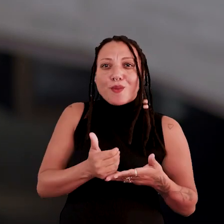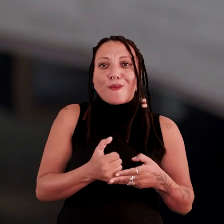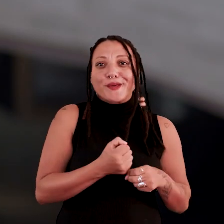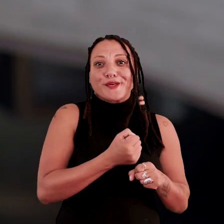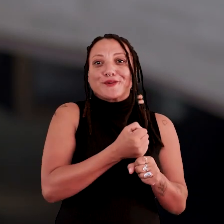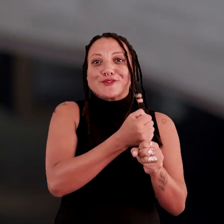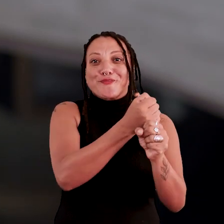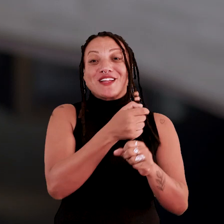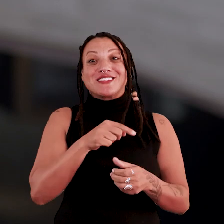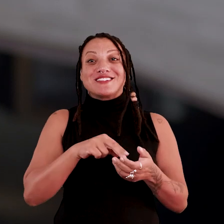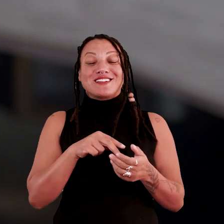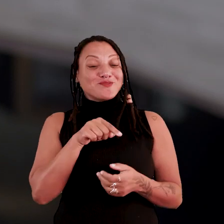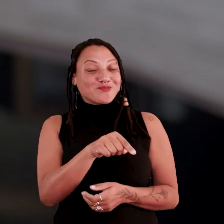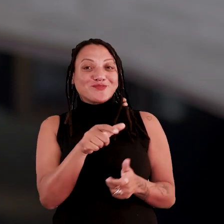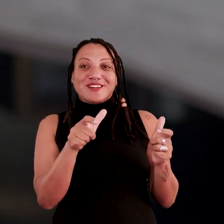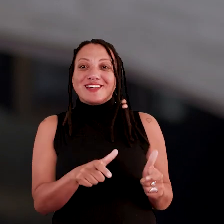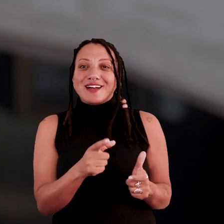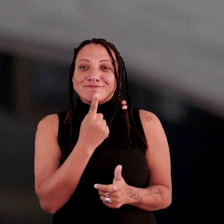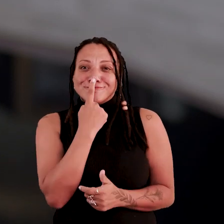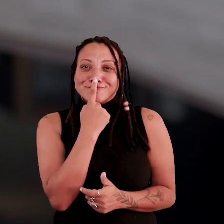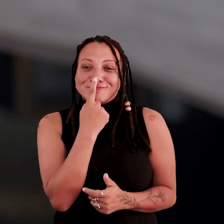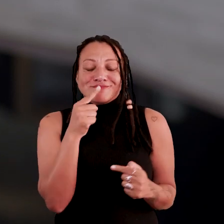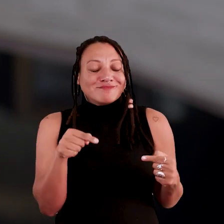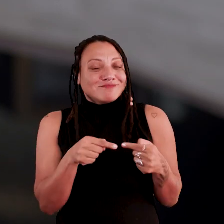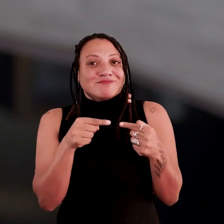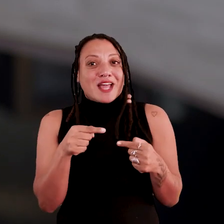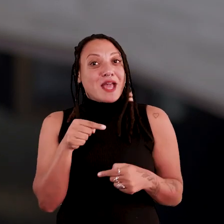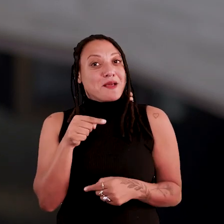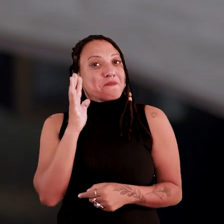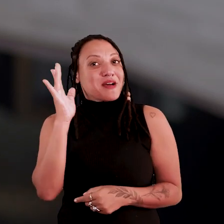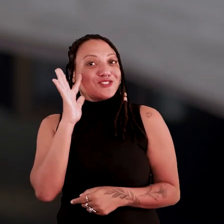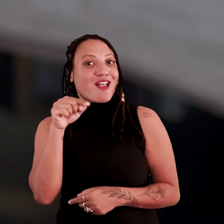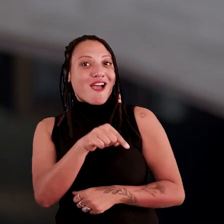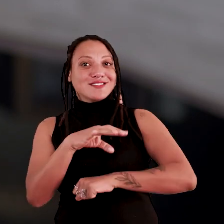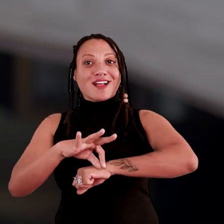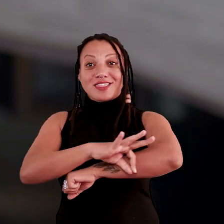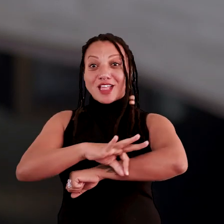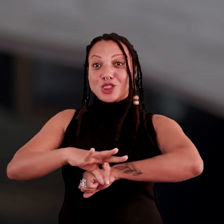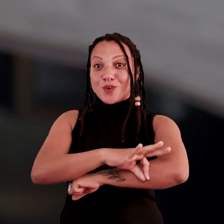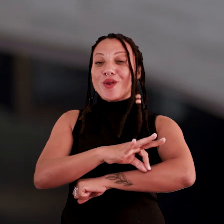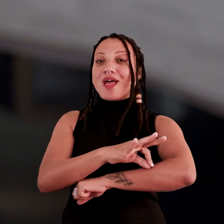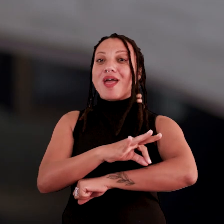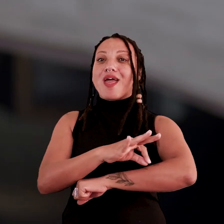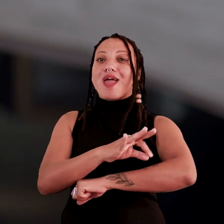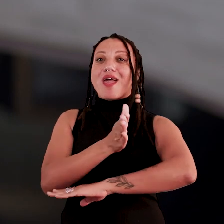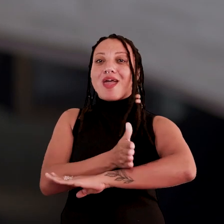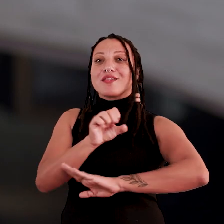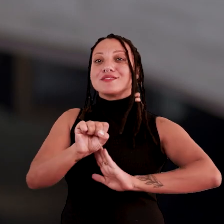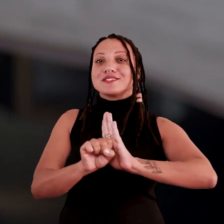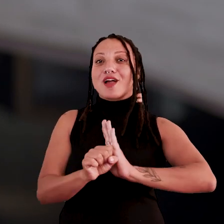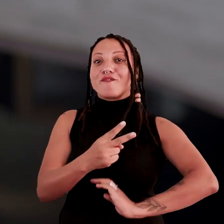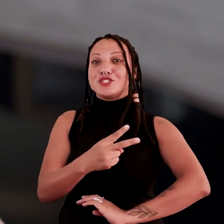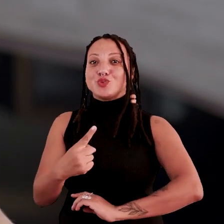penso ser a arquitetura do século XXI, uma arquitetura colaborativa, uma arquitetura